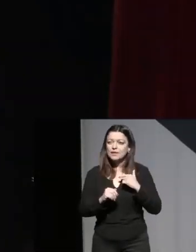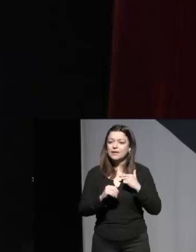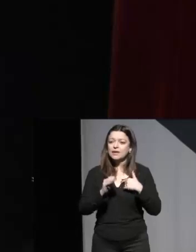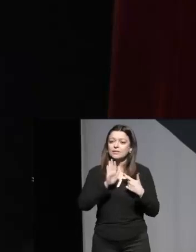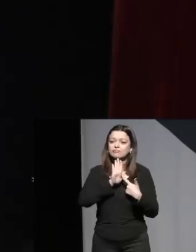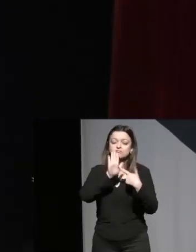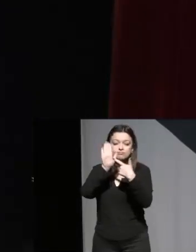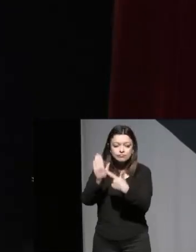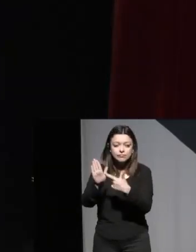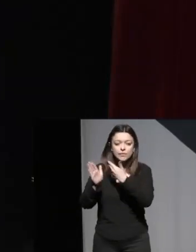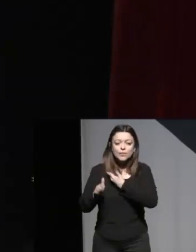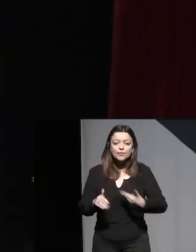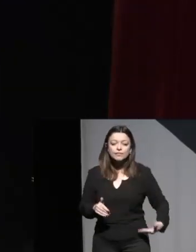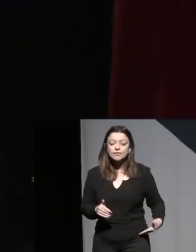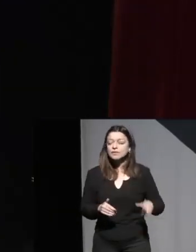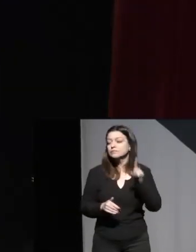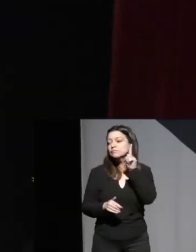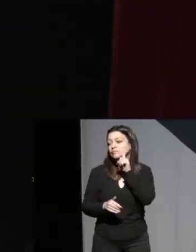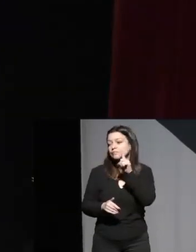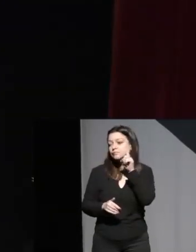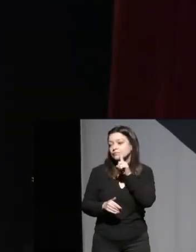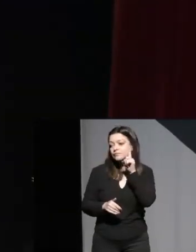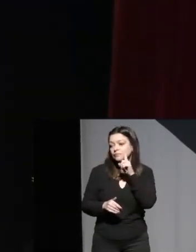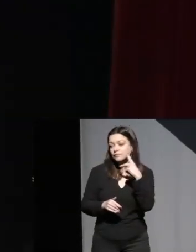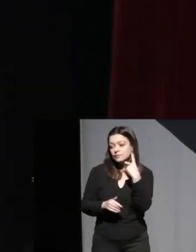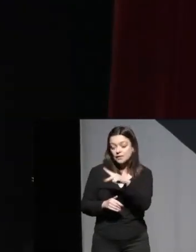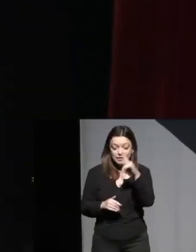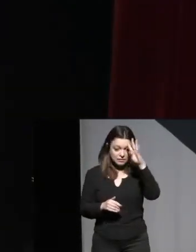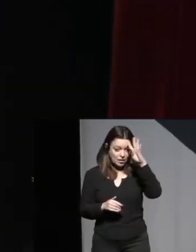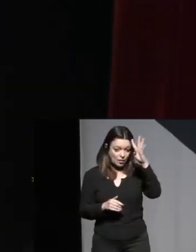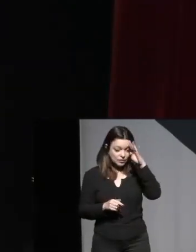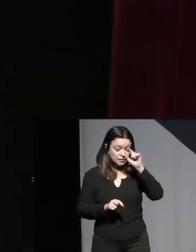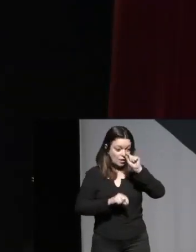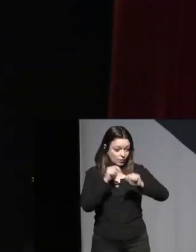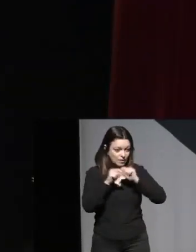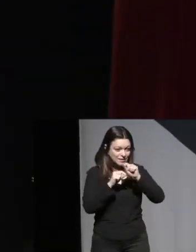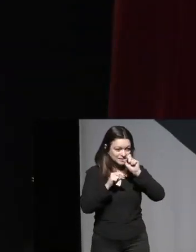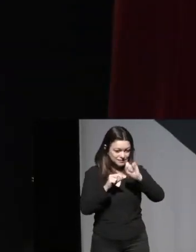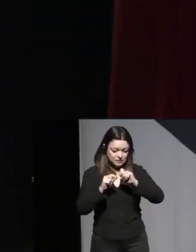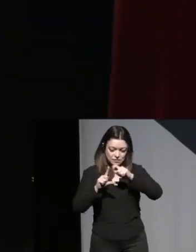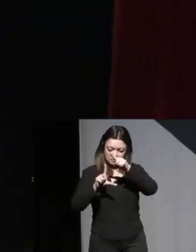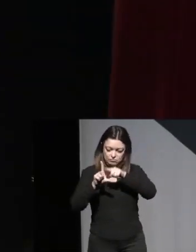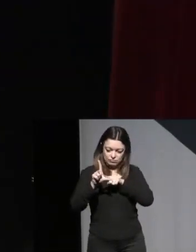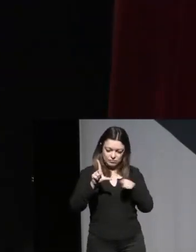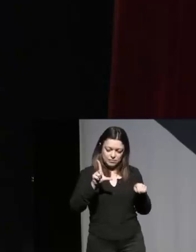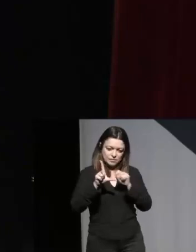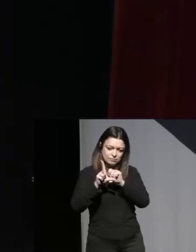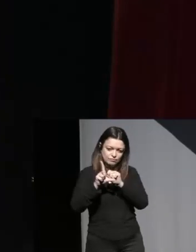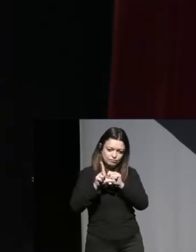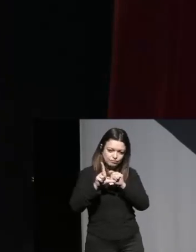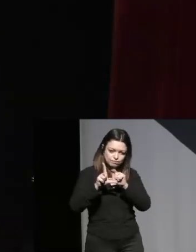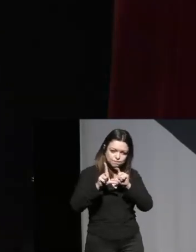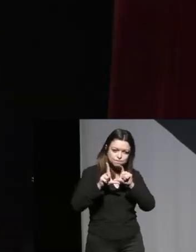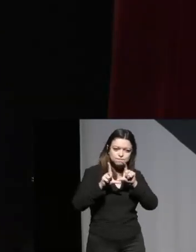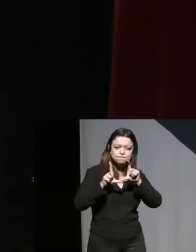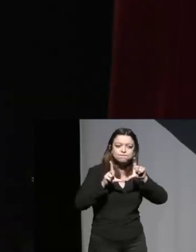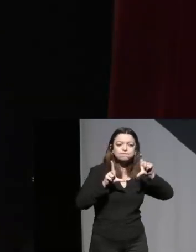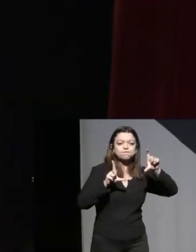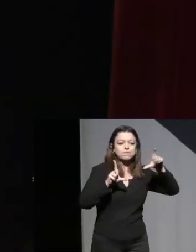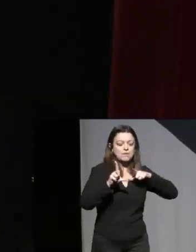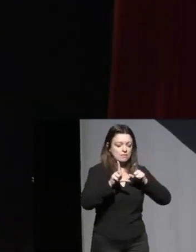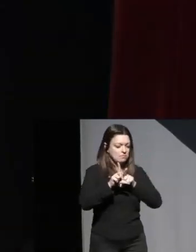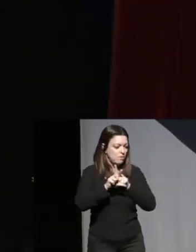que se você for aumentando a tributação, né, de maneira vertiginosa e vai aumentando,